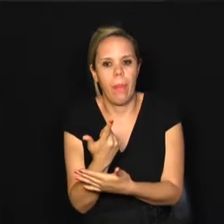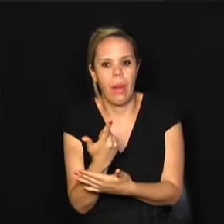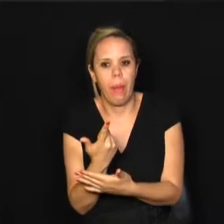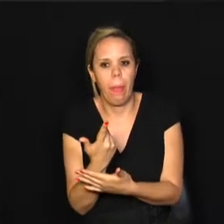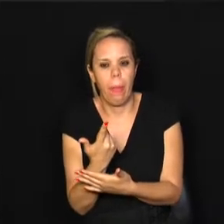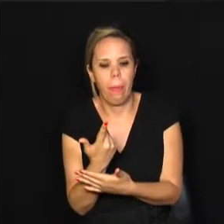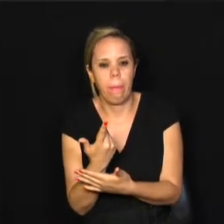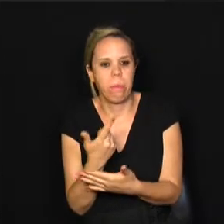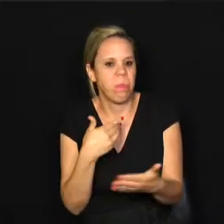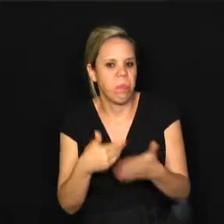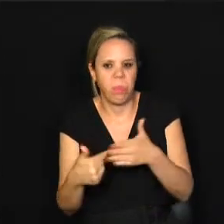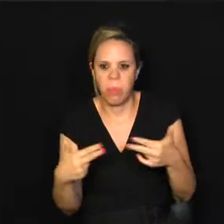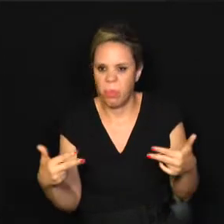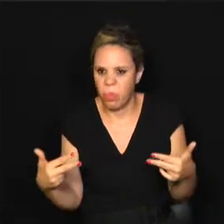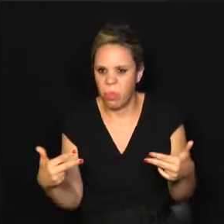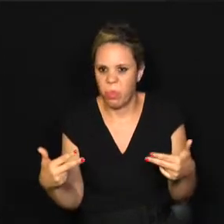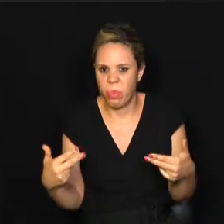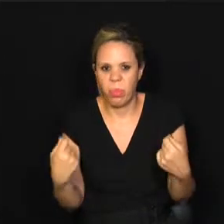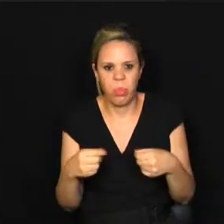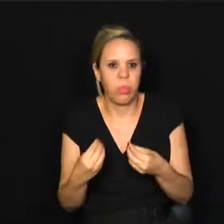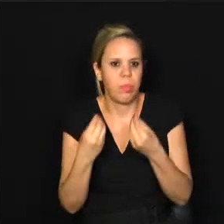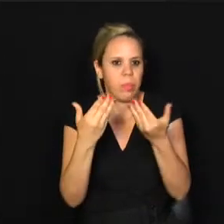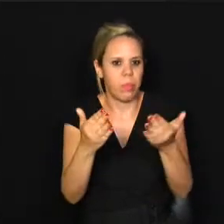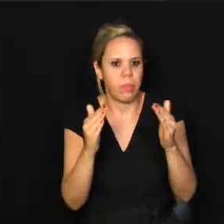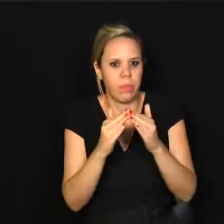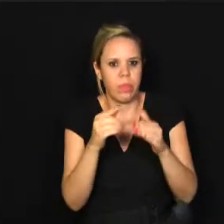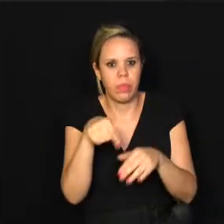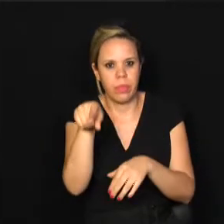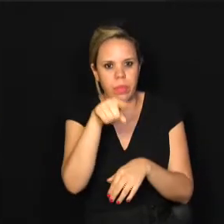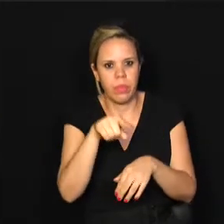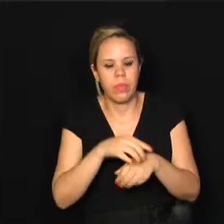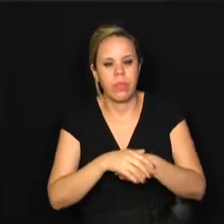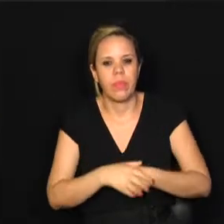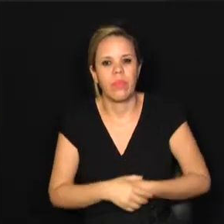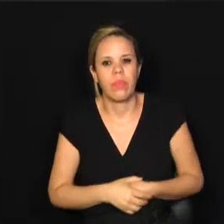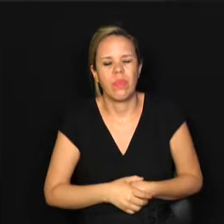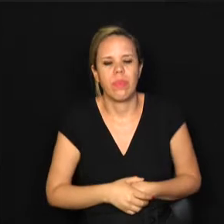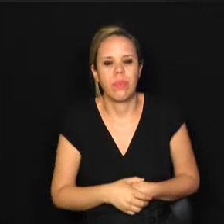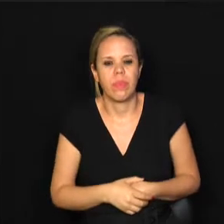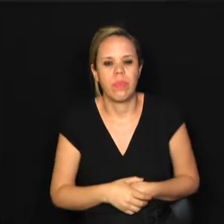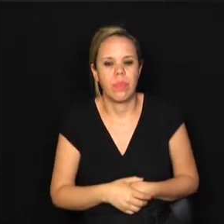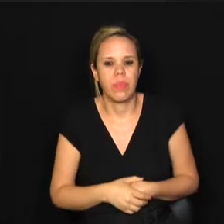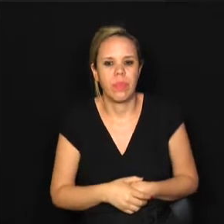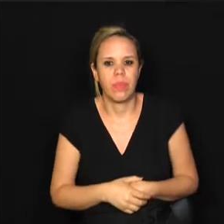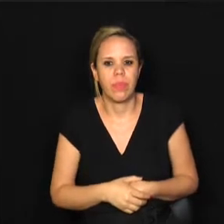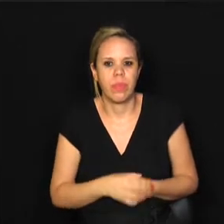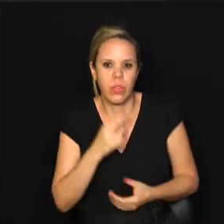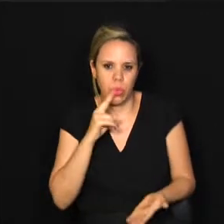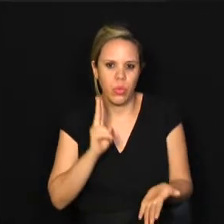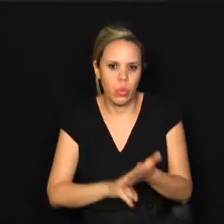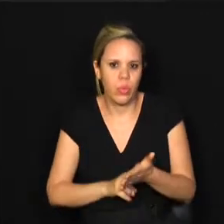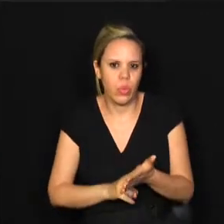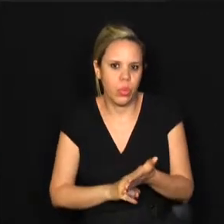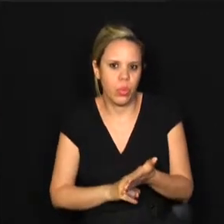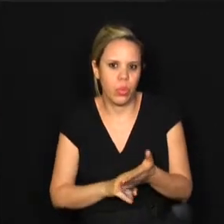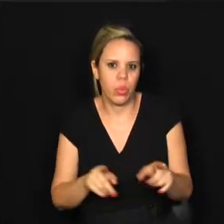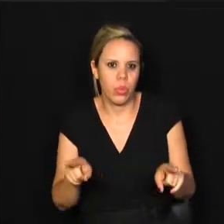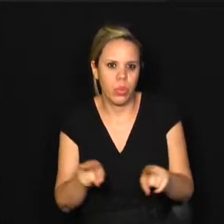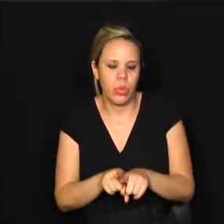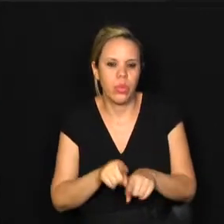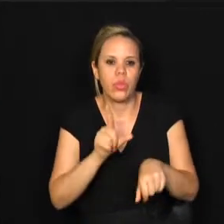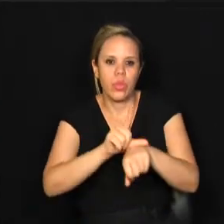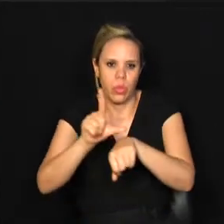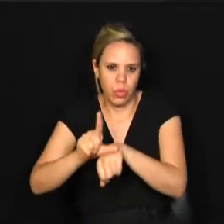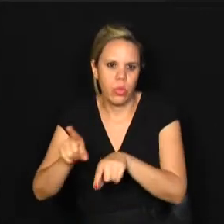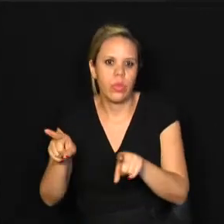de qualquer coisa que precisa ser entregue na casa de vocês, não só o Correio, como as lojas